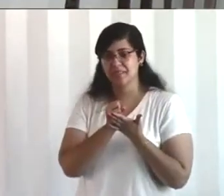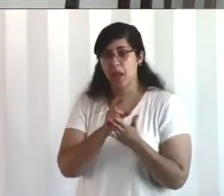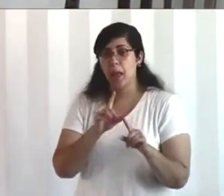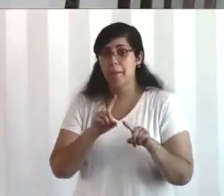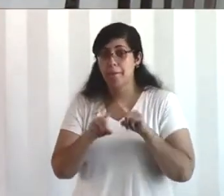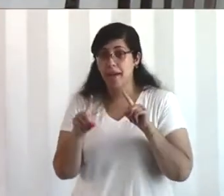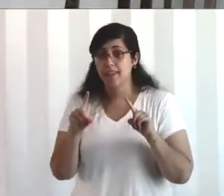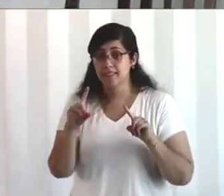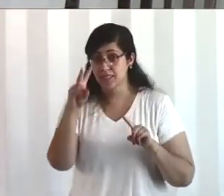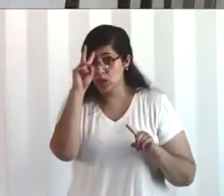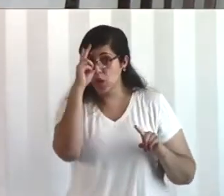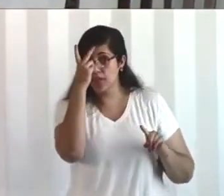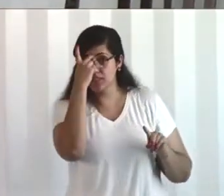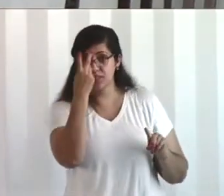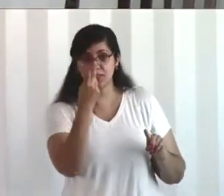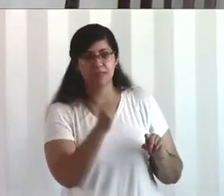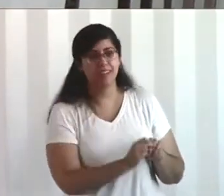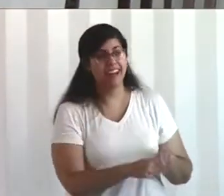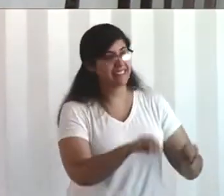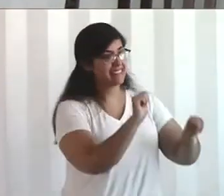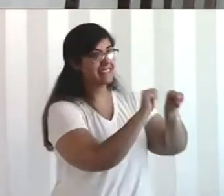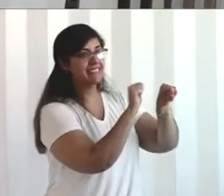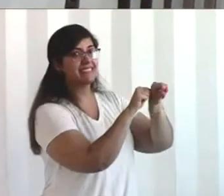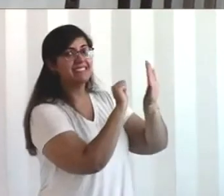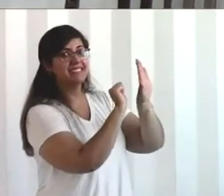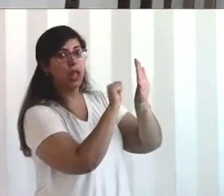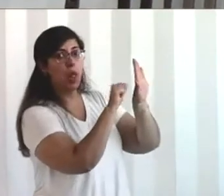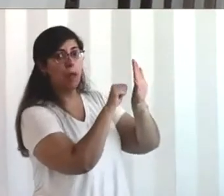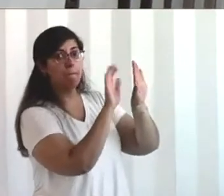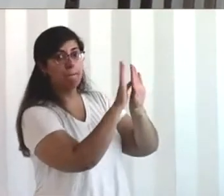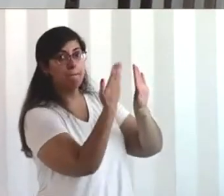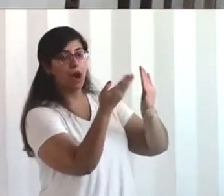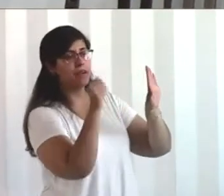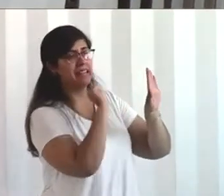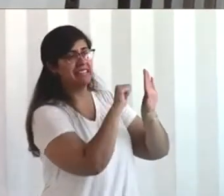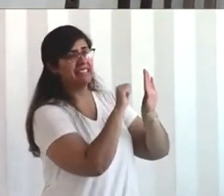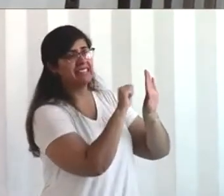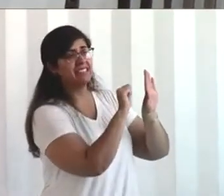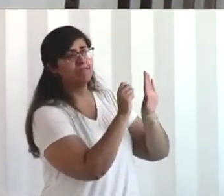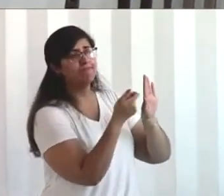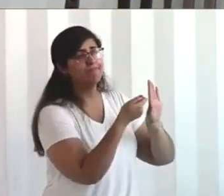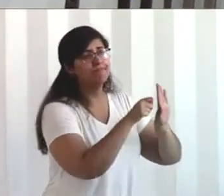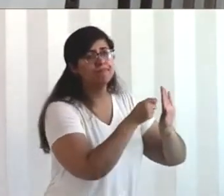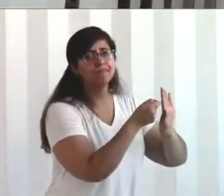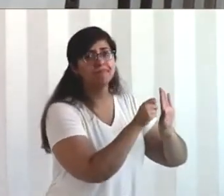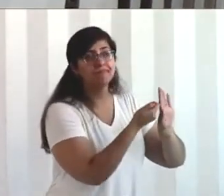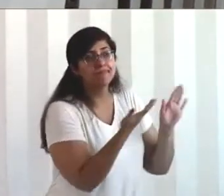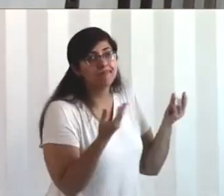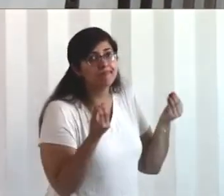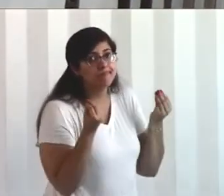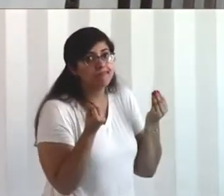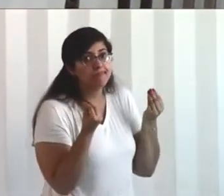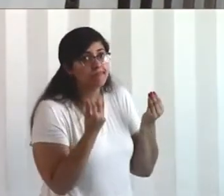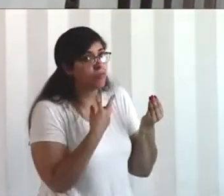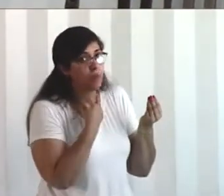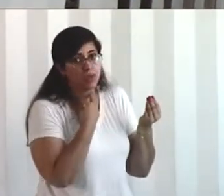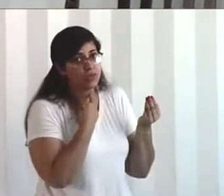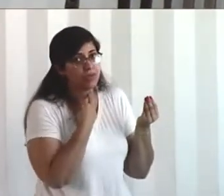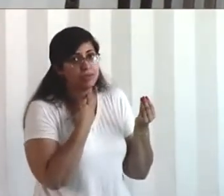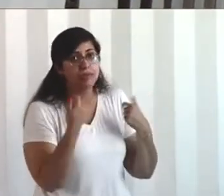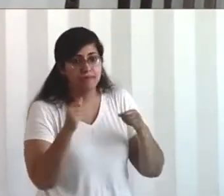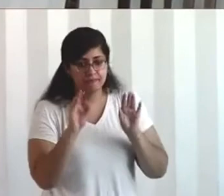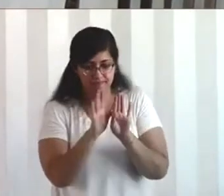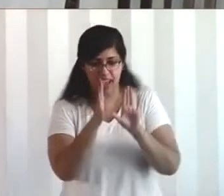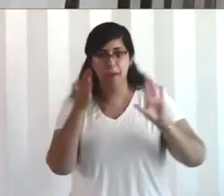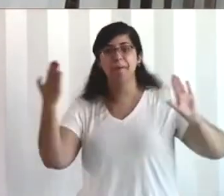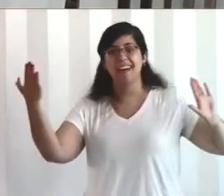e nossas portas estarem fechadas. A igreja sempre está de portas abertas, mas nossas casas também precisam estar. Foi o